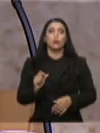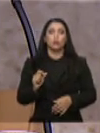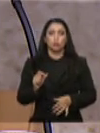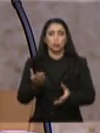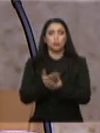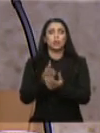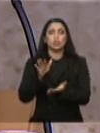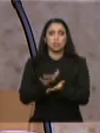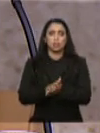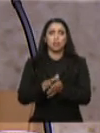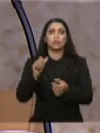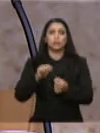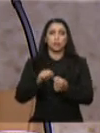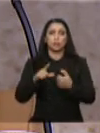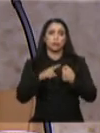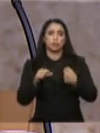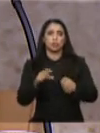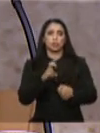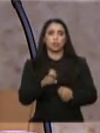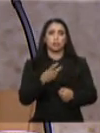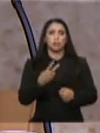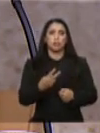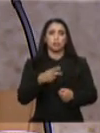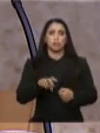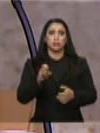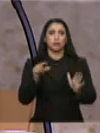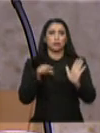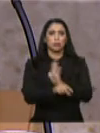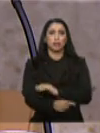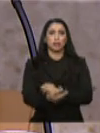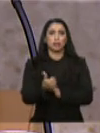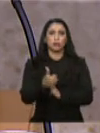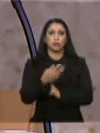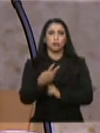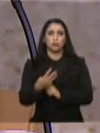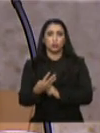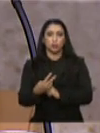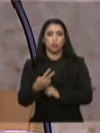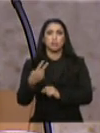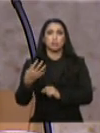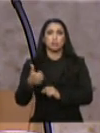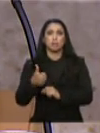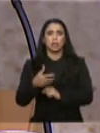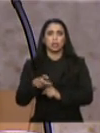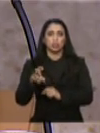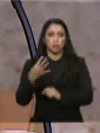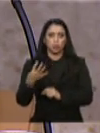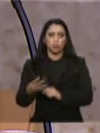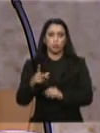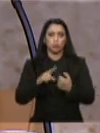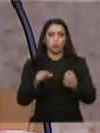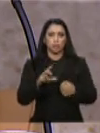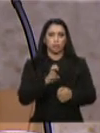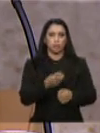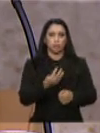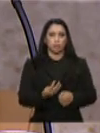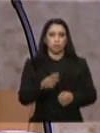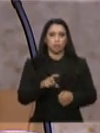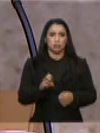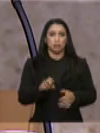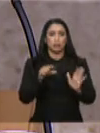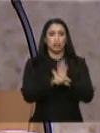processual prevista no artigo 525, parágrafos 12 e 14, e no artigo 535, parágrafos